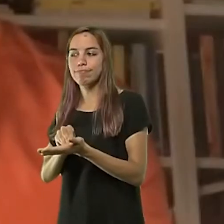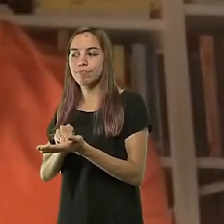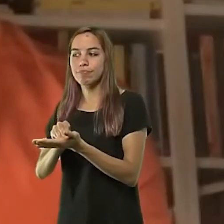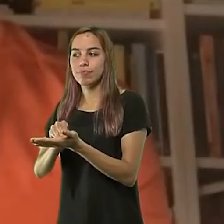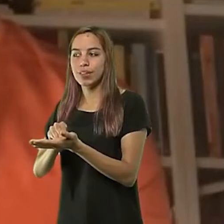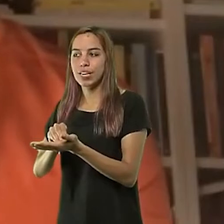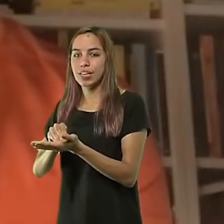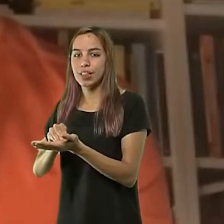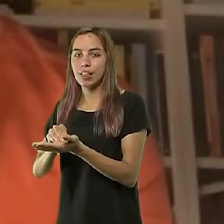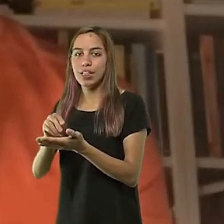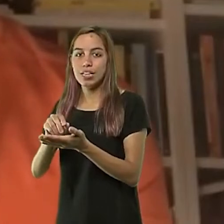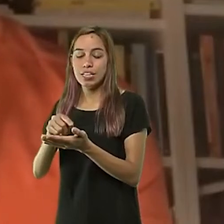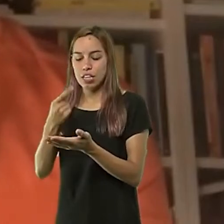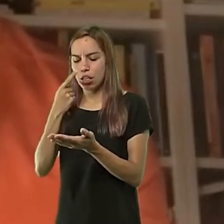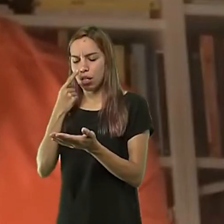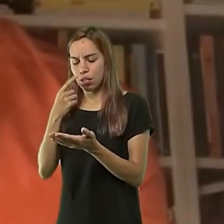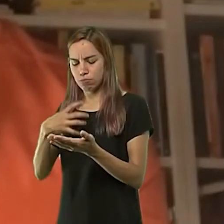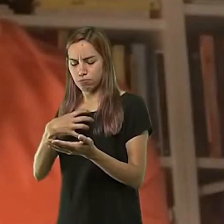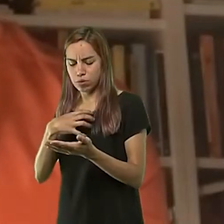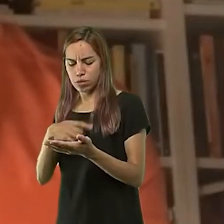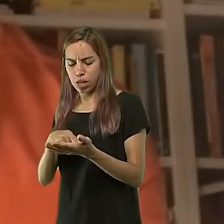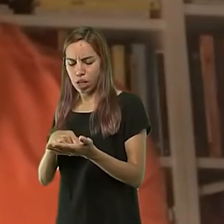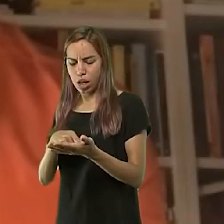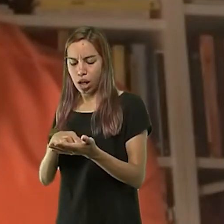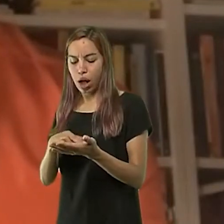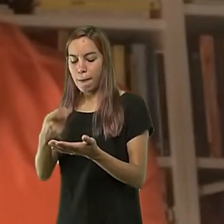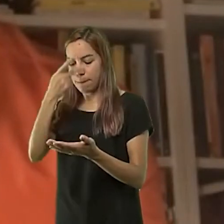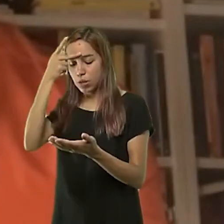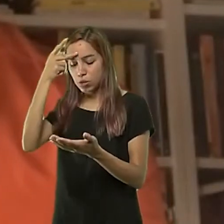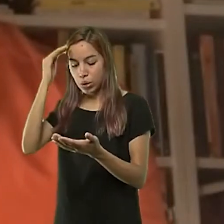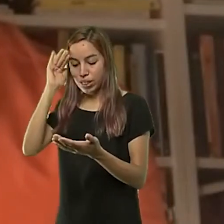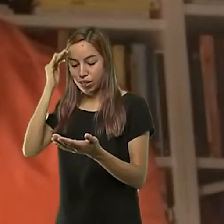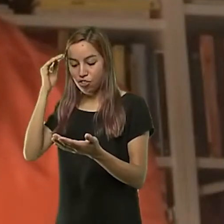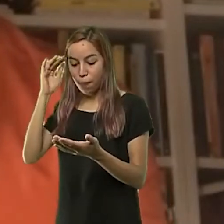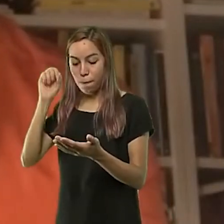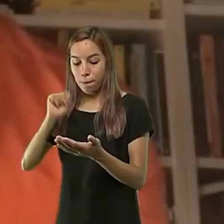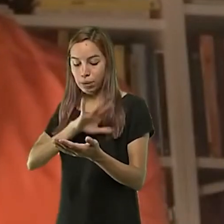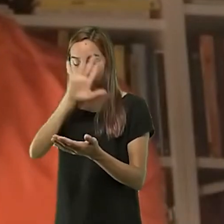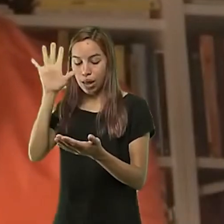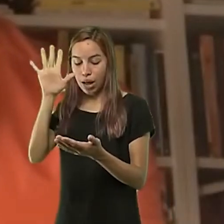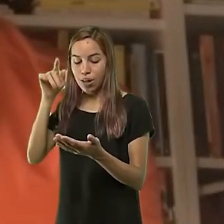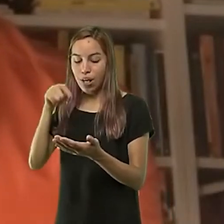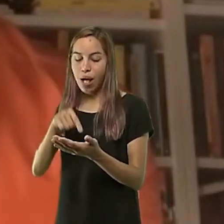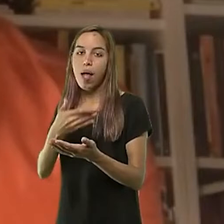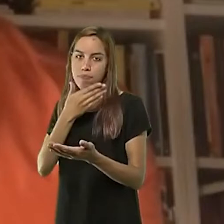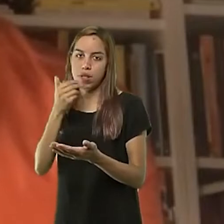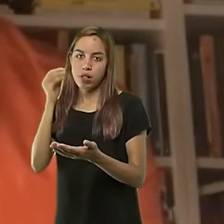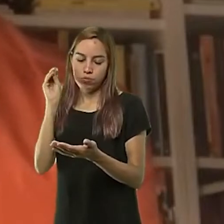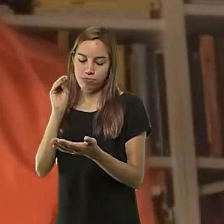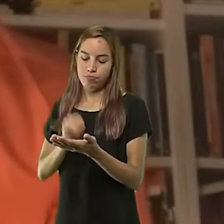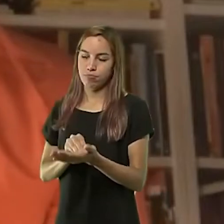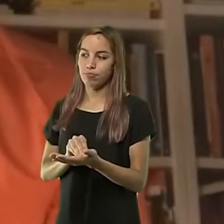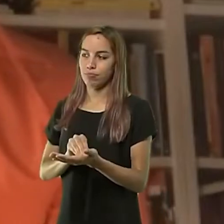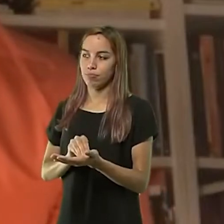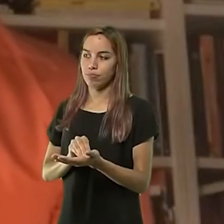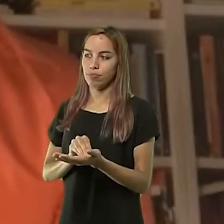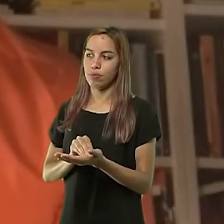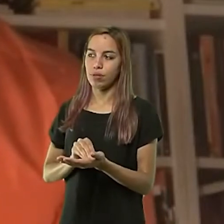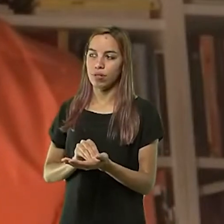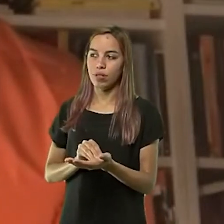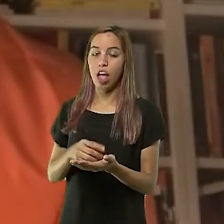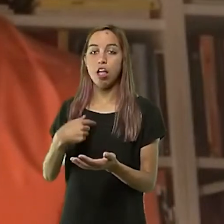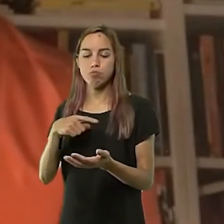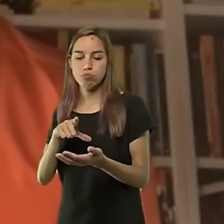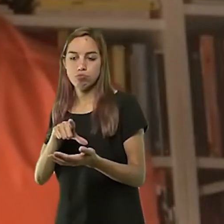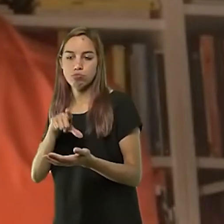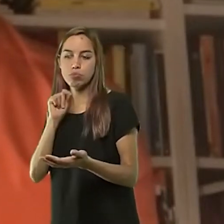transmitida ou expressada ou partilhada através de imagens do que através de palavras, e portanto aí eu prefiro, como